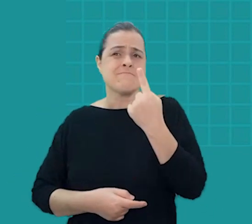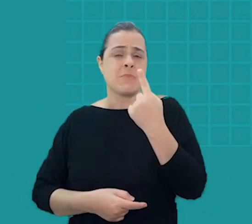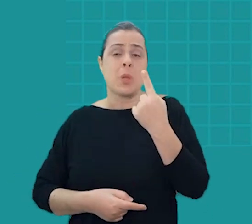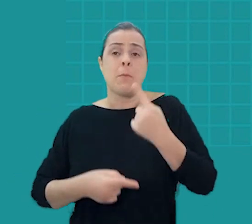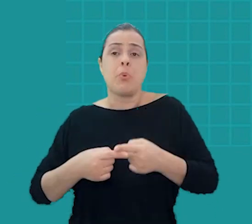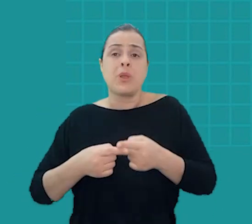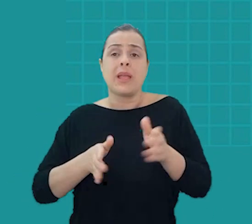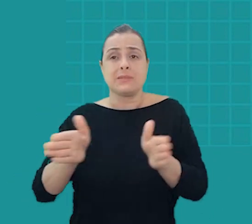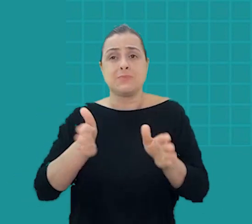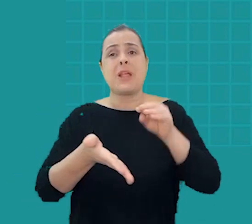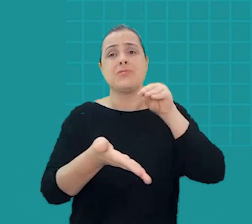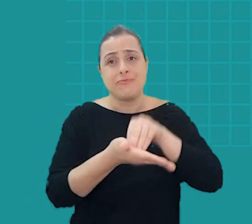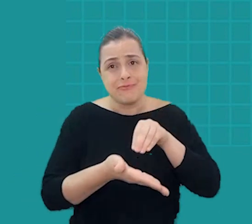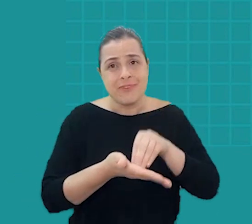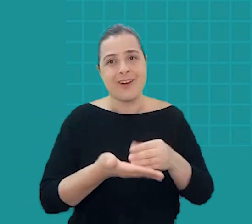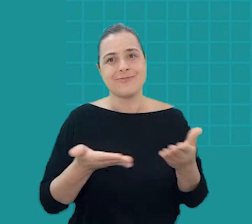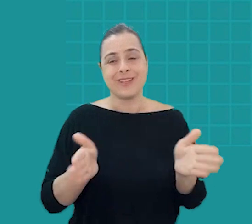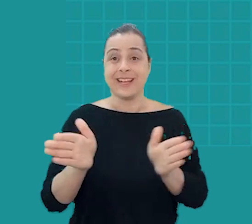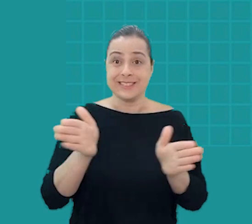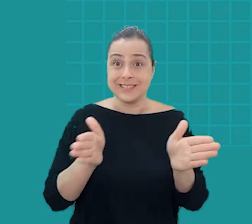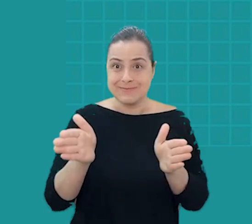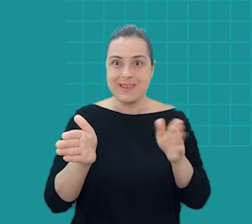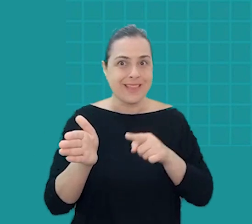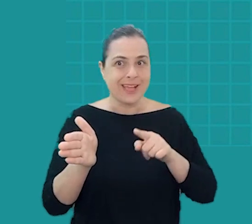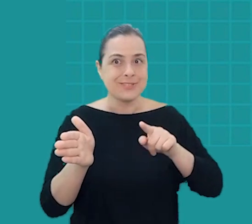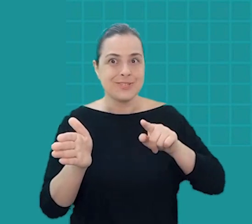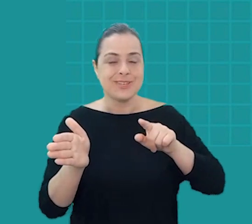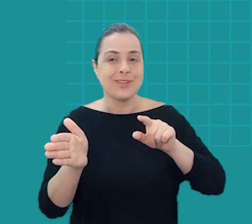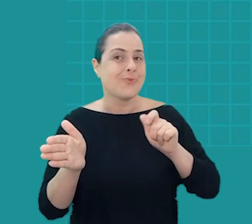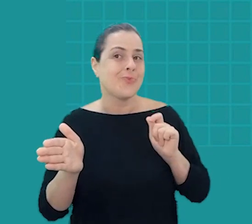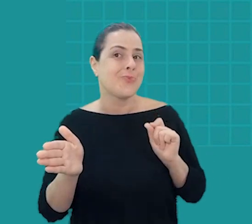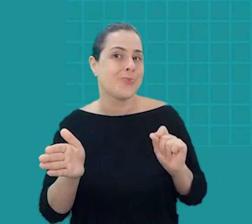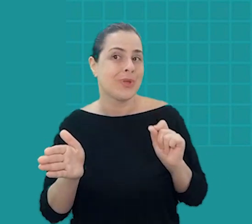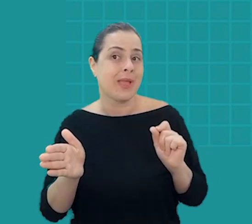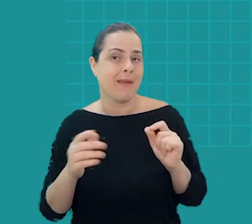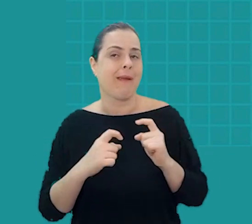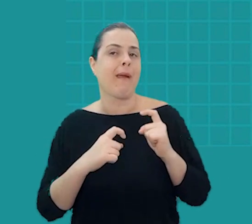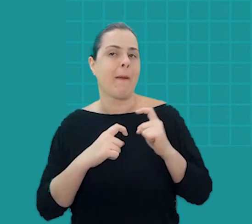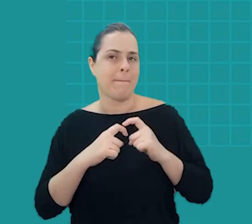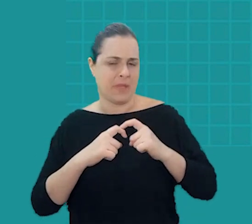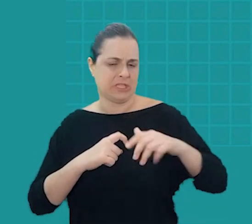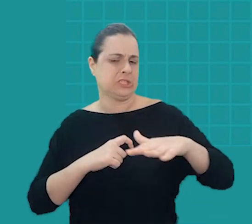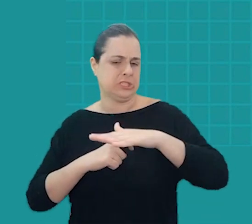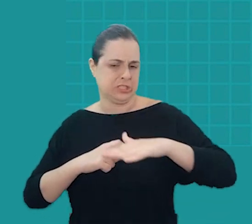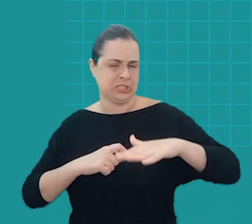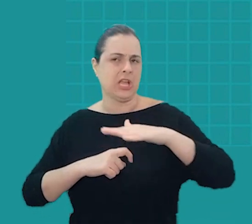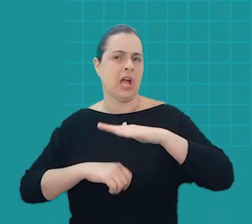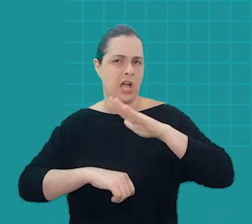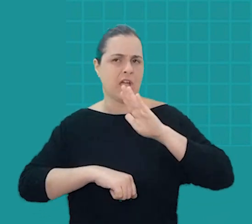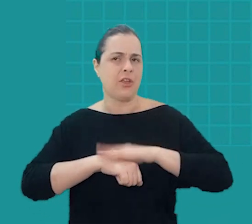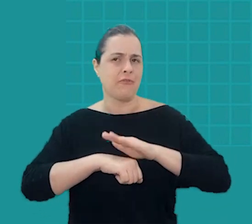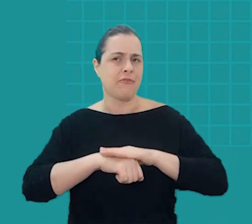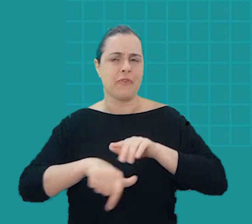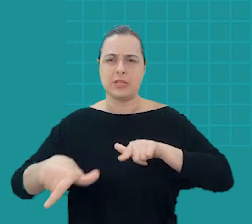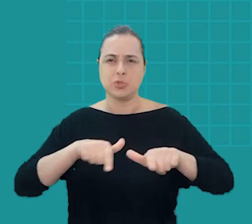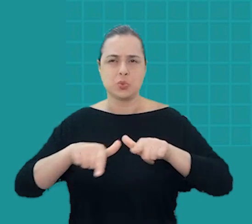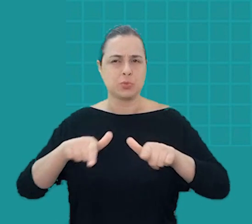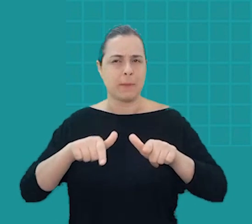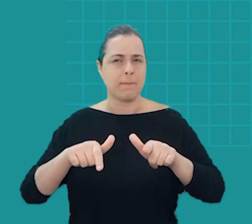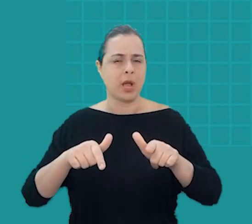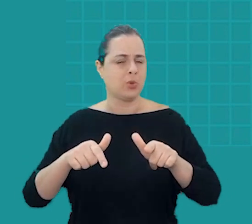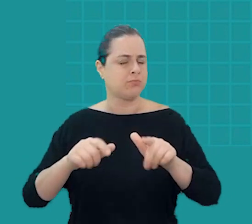para reforçar justamente esse ponto, né? A acessibilidade ajuda todo mundo. Então, se você tiver mais uns dois aí na